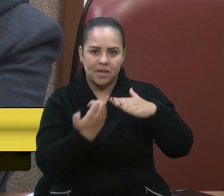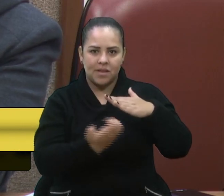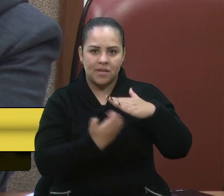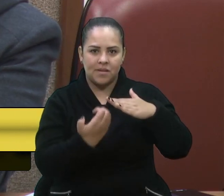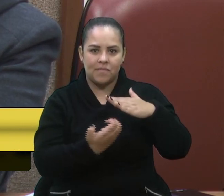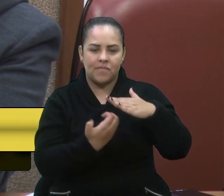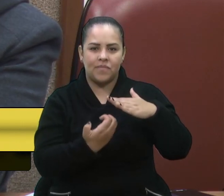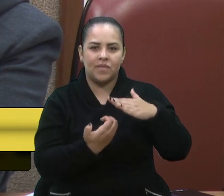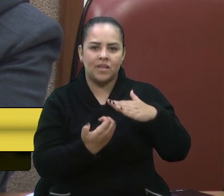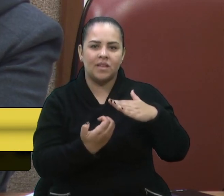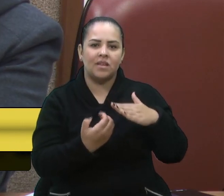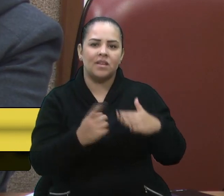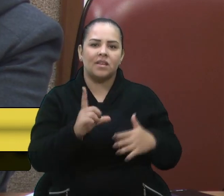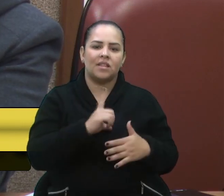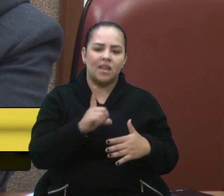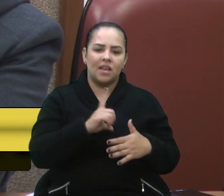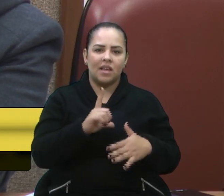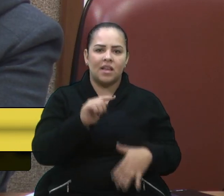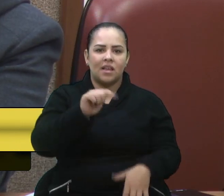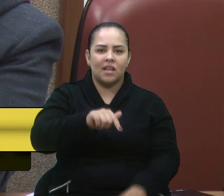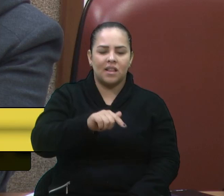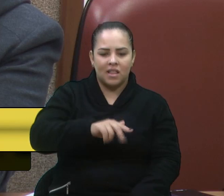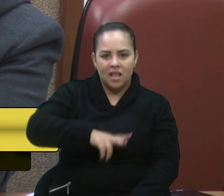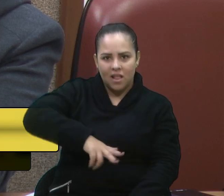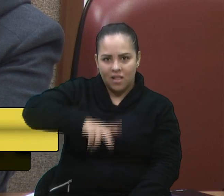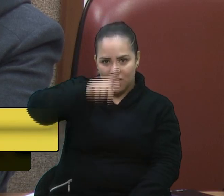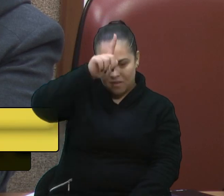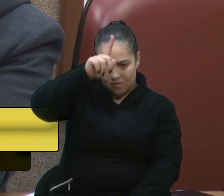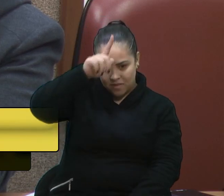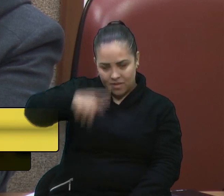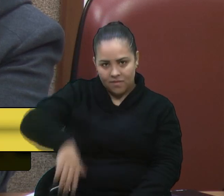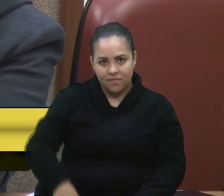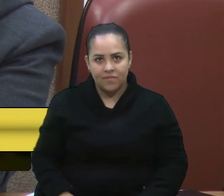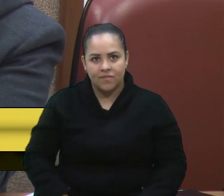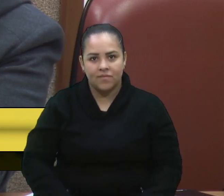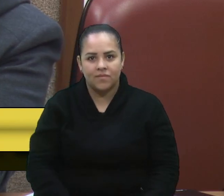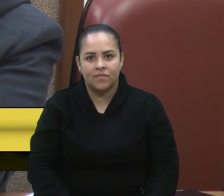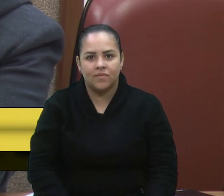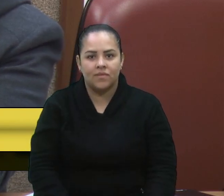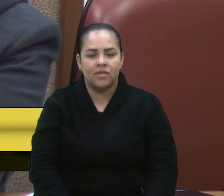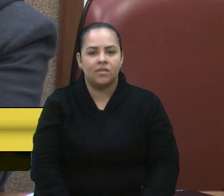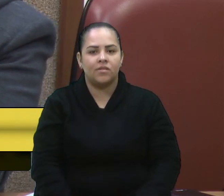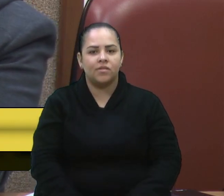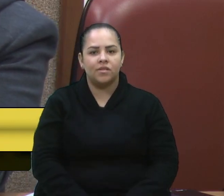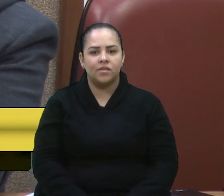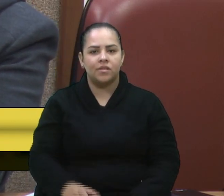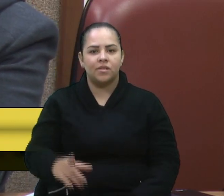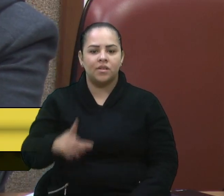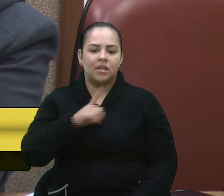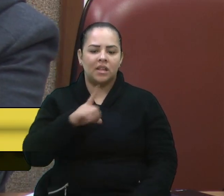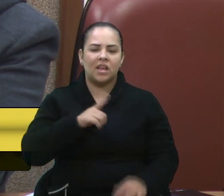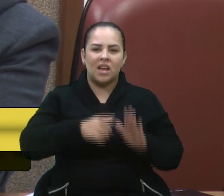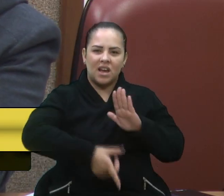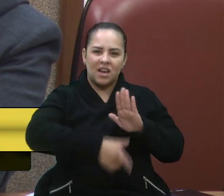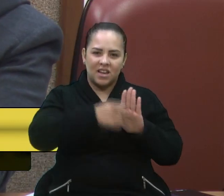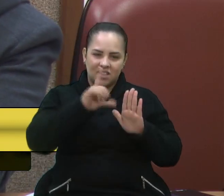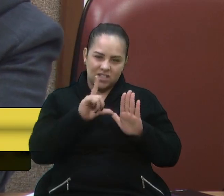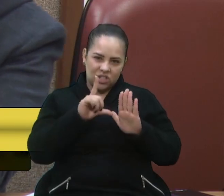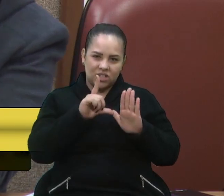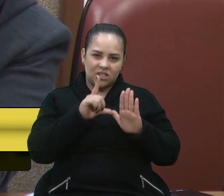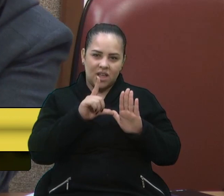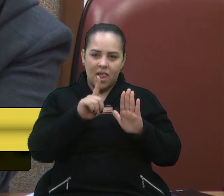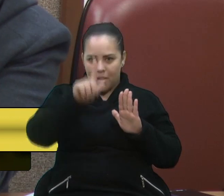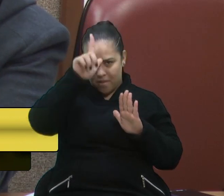de origem alemã, de uma casa que tem uns 120, 130 anos, da imigração alemã, que começa antes da italiana, inclusive, e